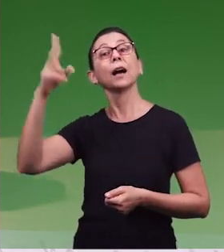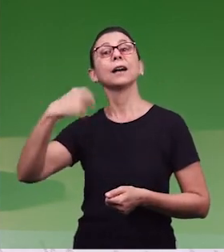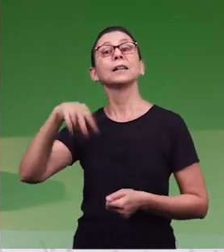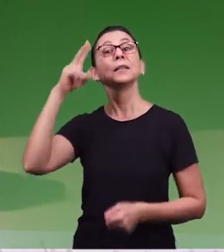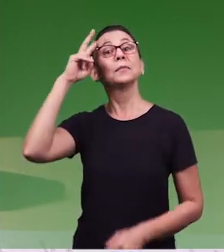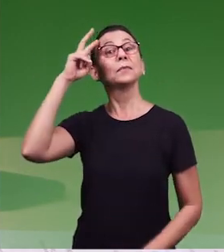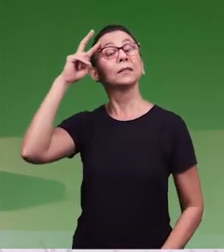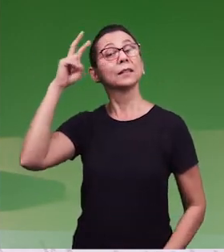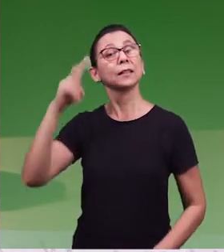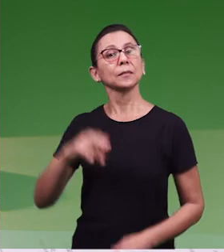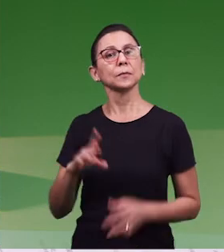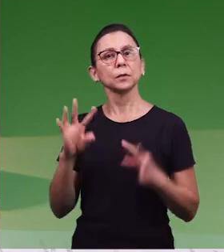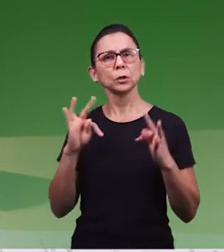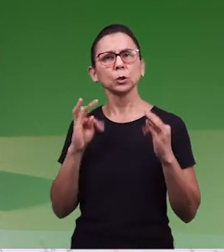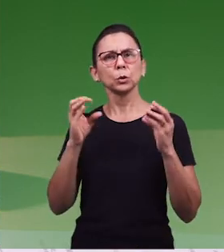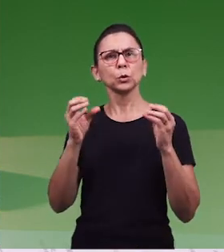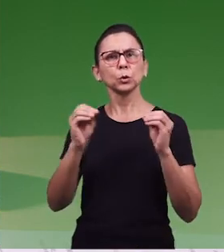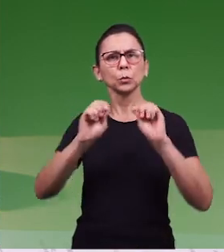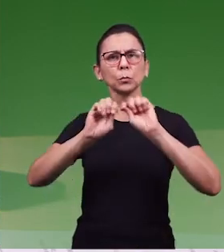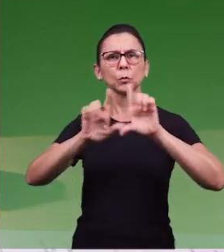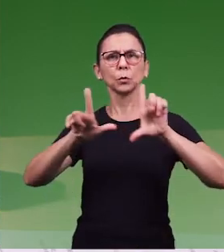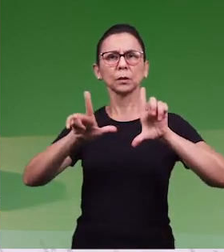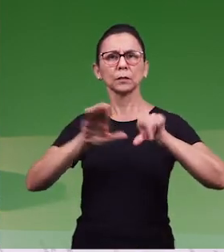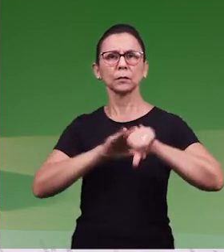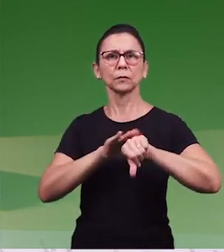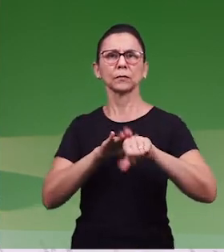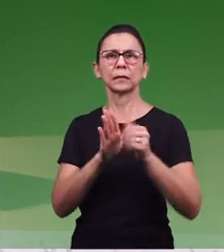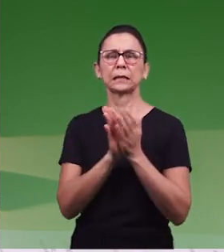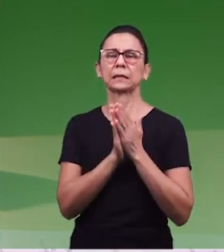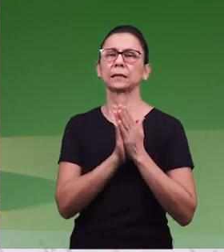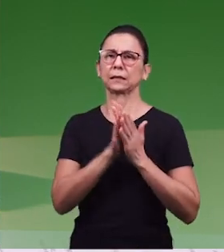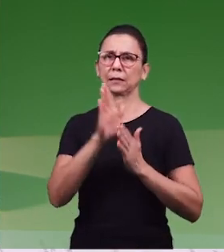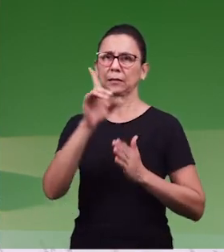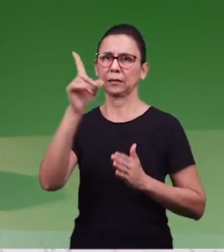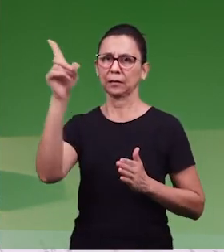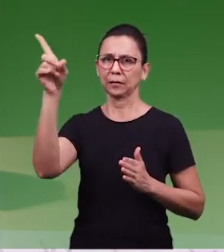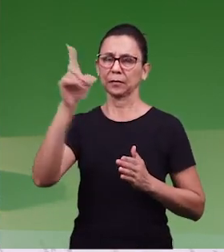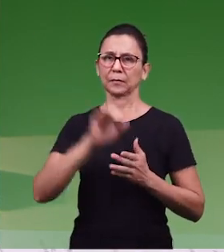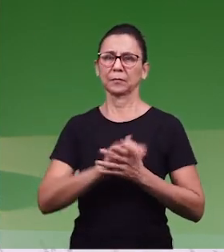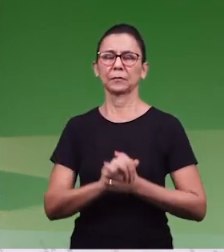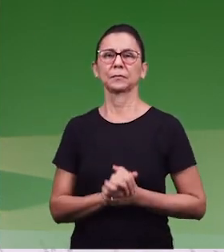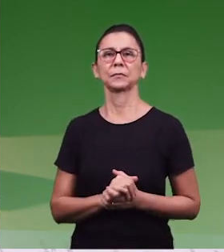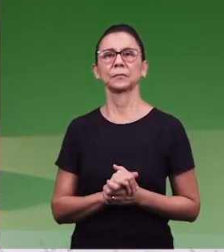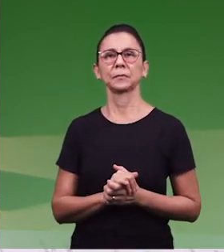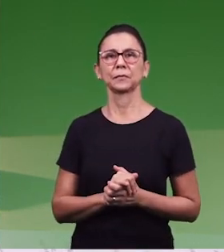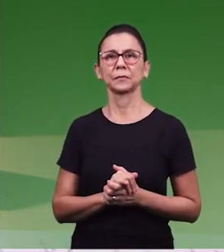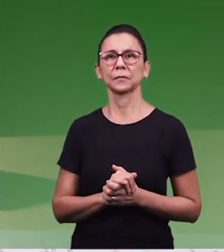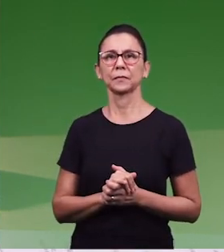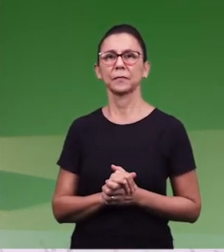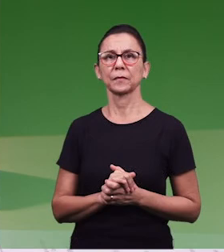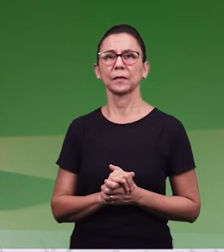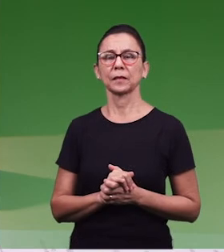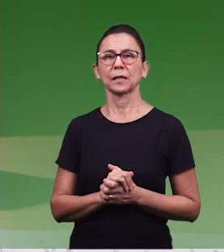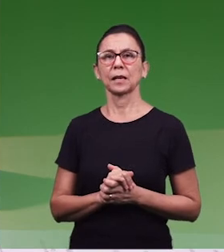programas Conversas Bíblicas estão ali na TV Web Manaim,